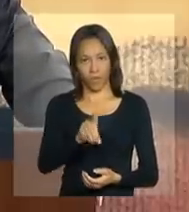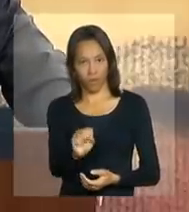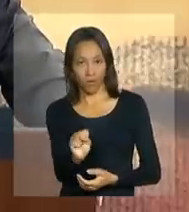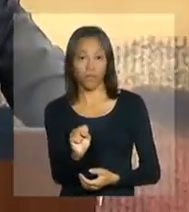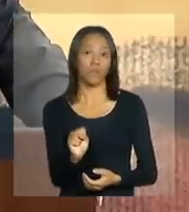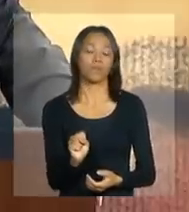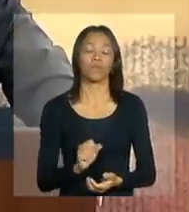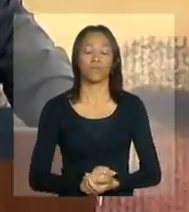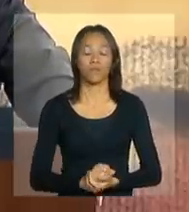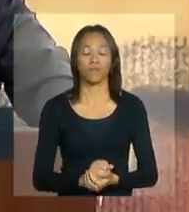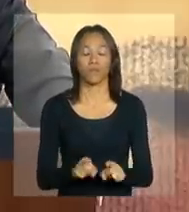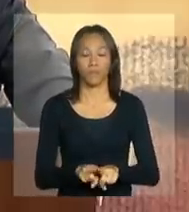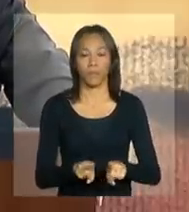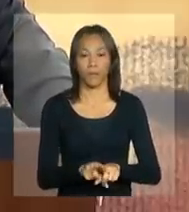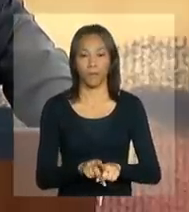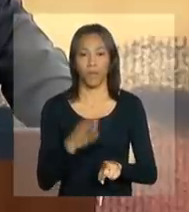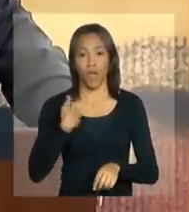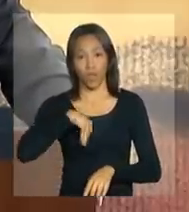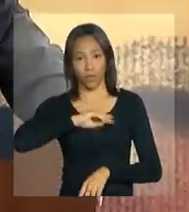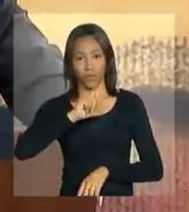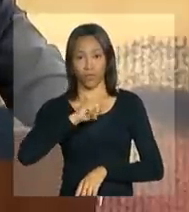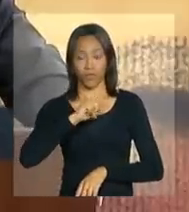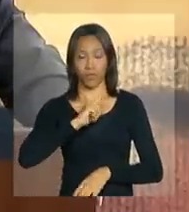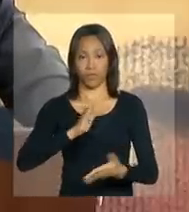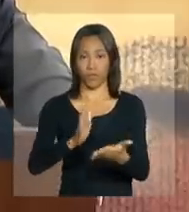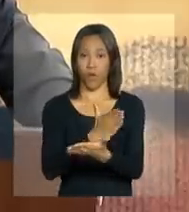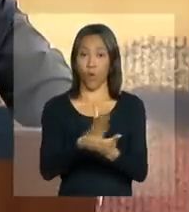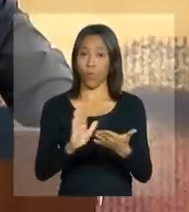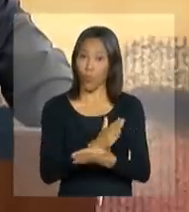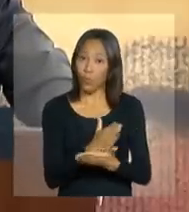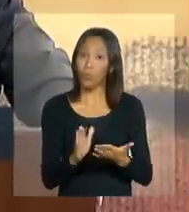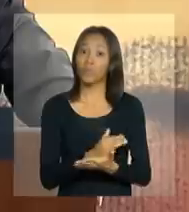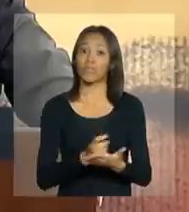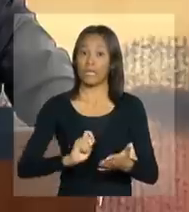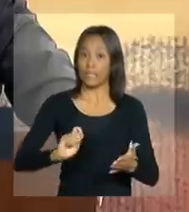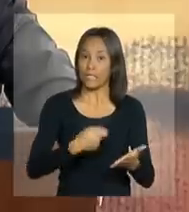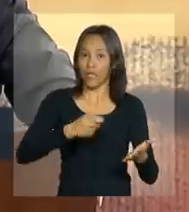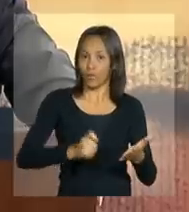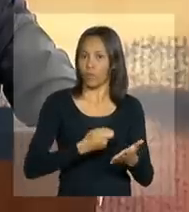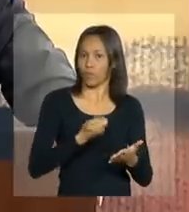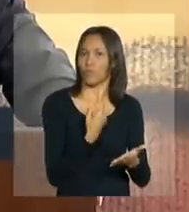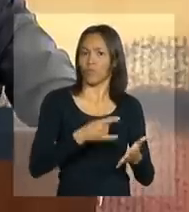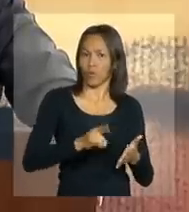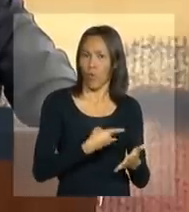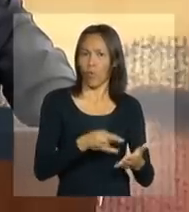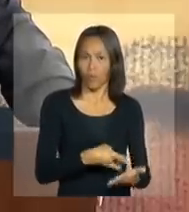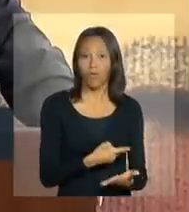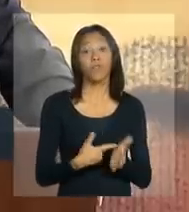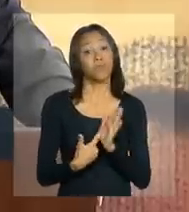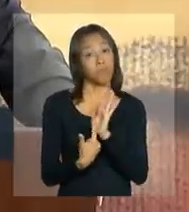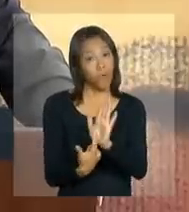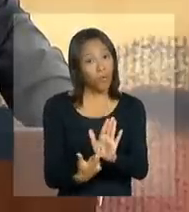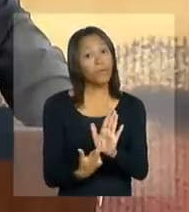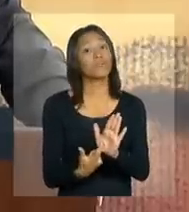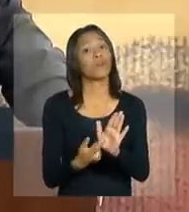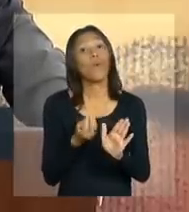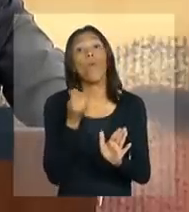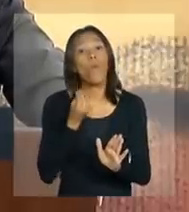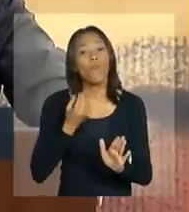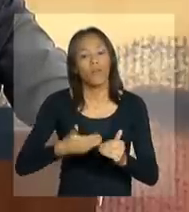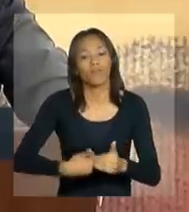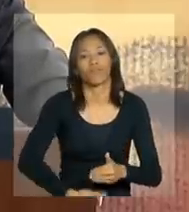ao Brasil sem miséria nós tivemos alguns atos hoje aqui que revelam um pouco desse trabalho primeiro